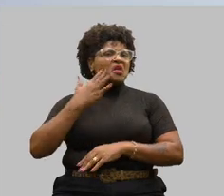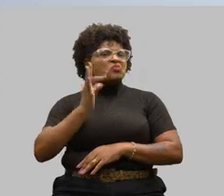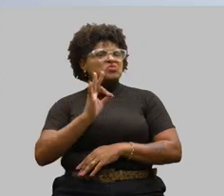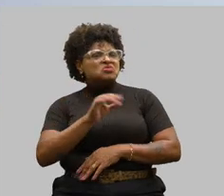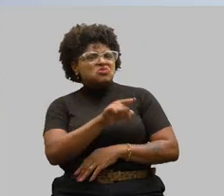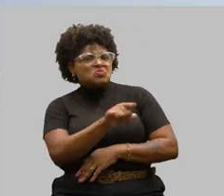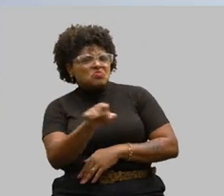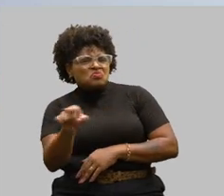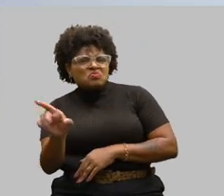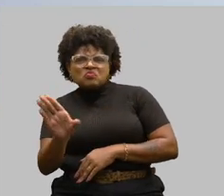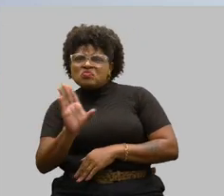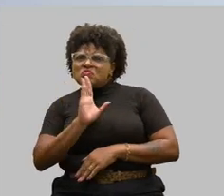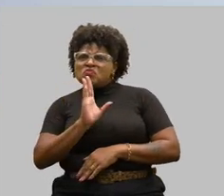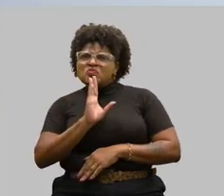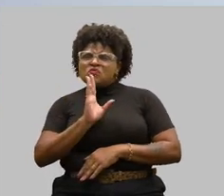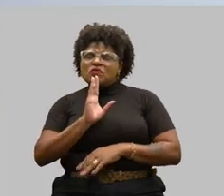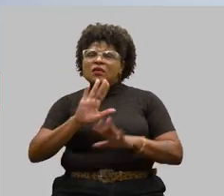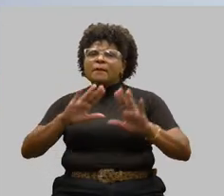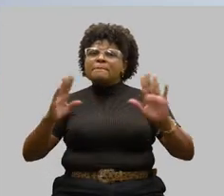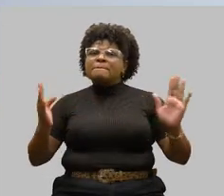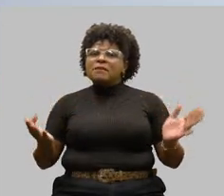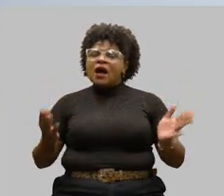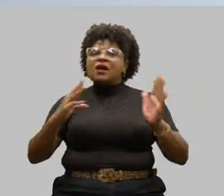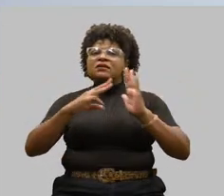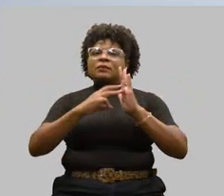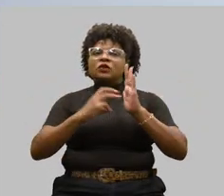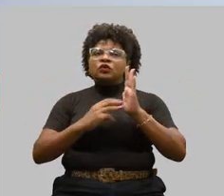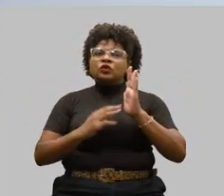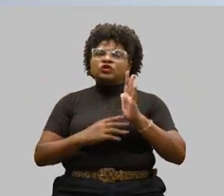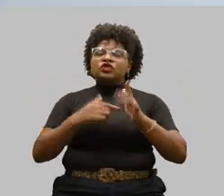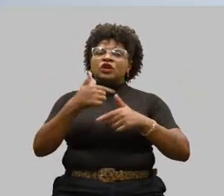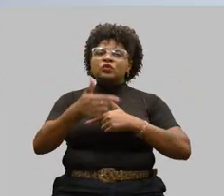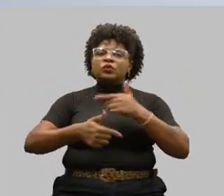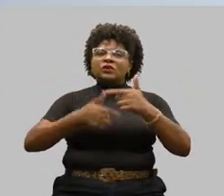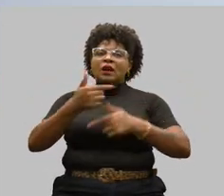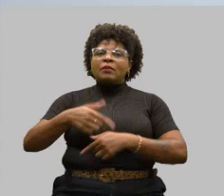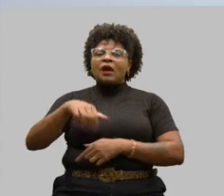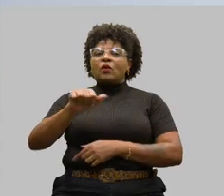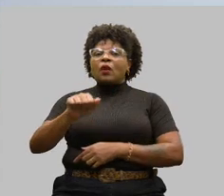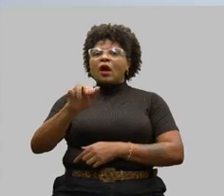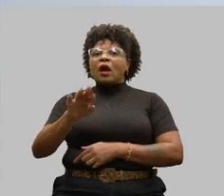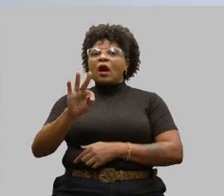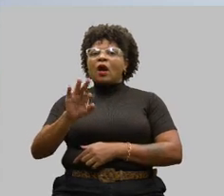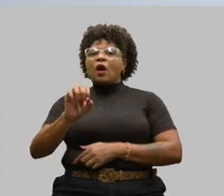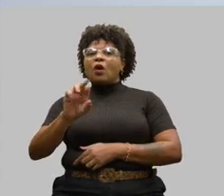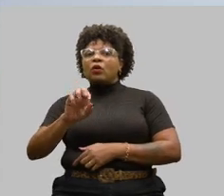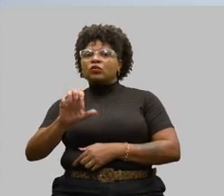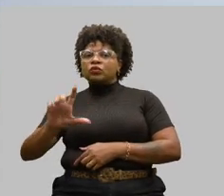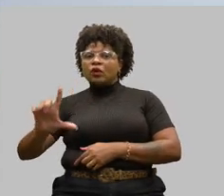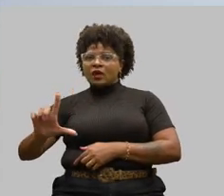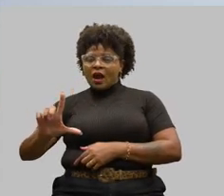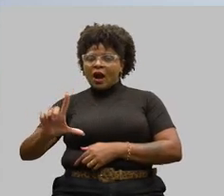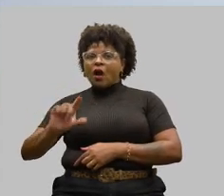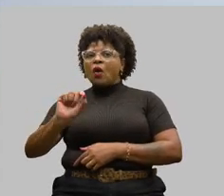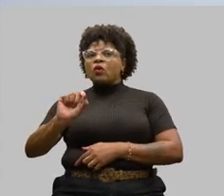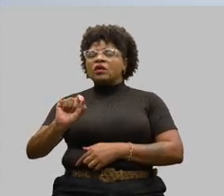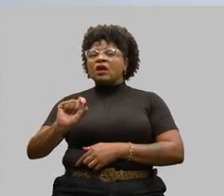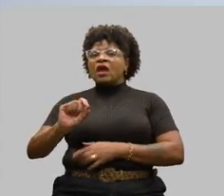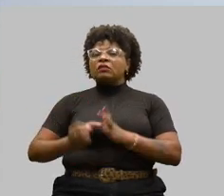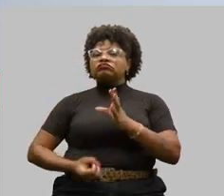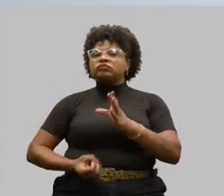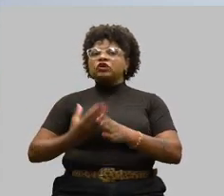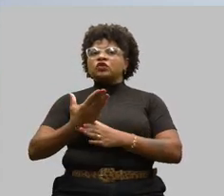mas a metodologia do emprego apoiado ela foi trazida pelo nosso fundador Quem fundou a associação de emprego apoiado